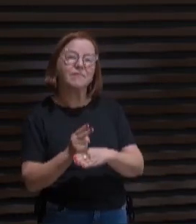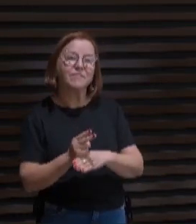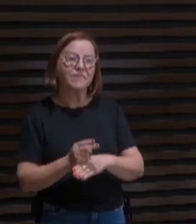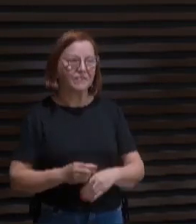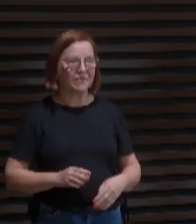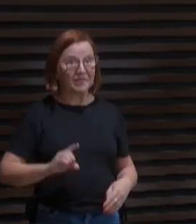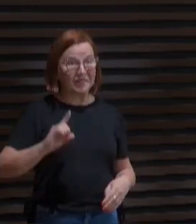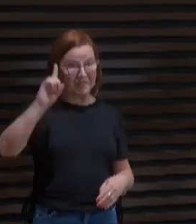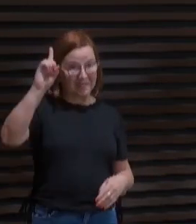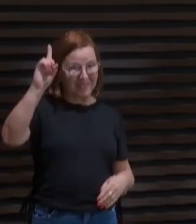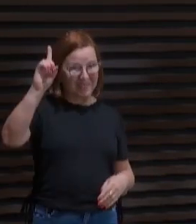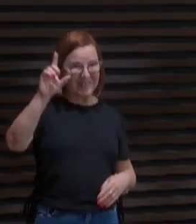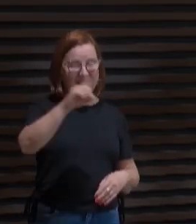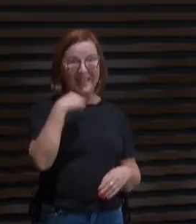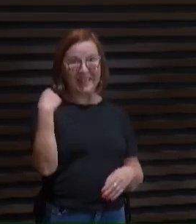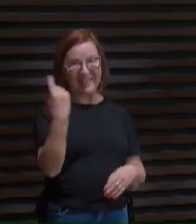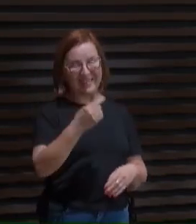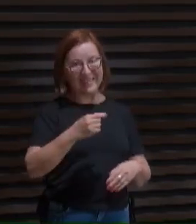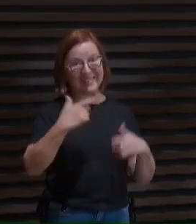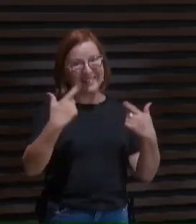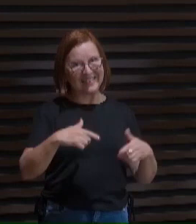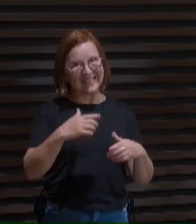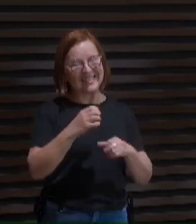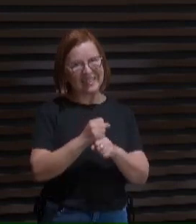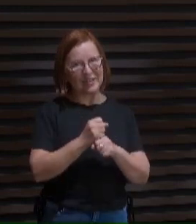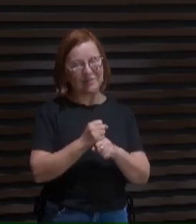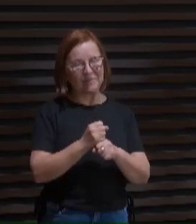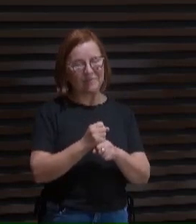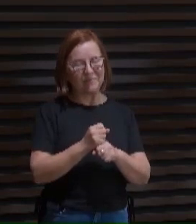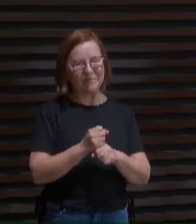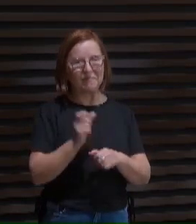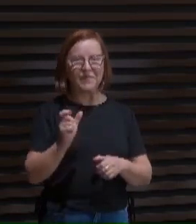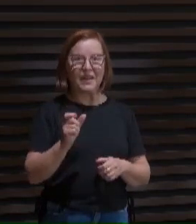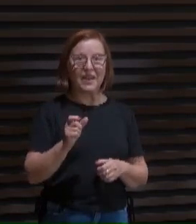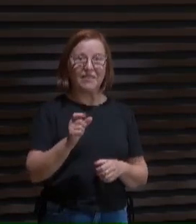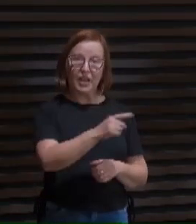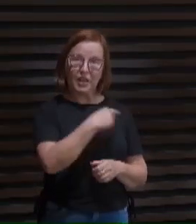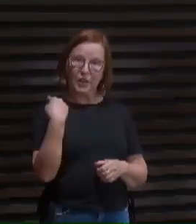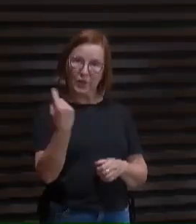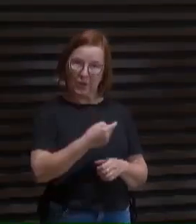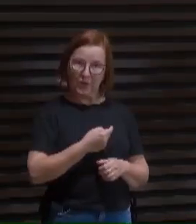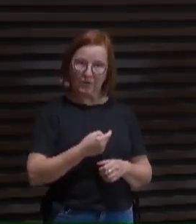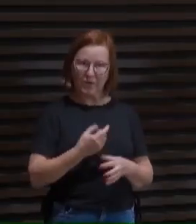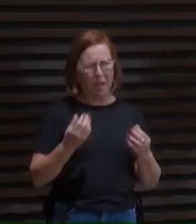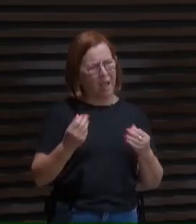Deus é o nosso refúgio. Essa expressão nosso aqui, eu sempre falo, nosso é muita